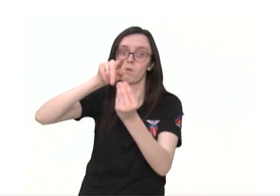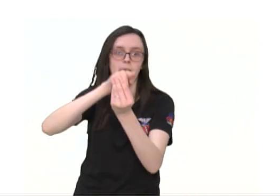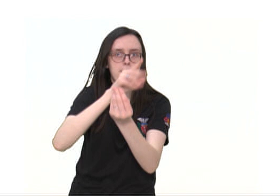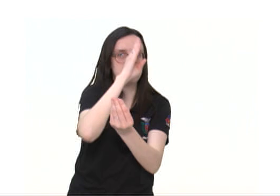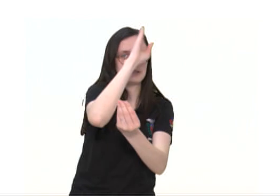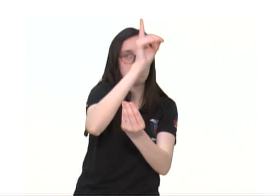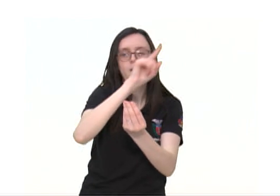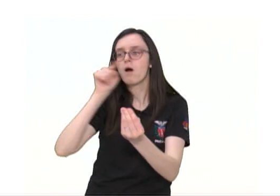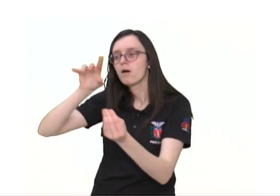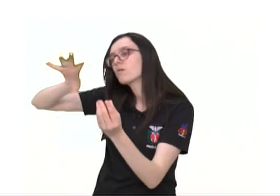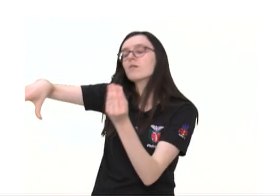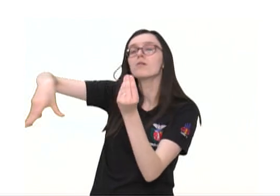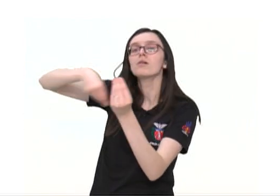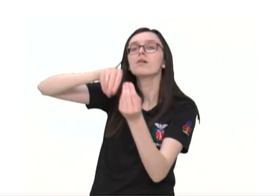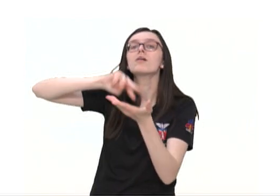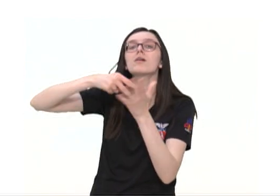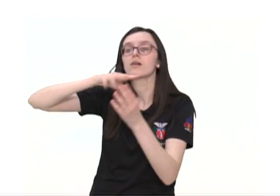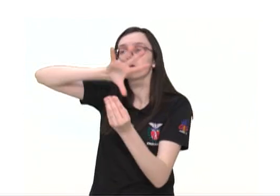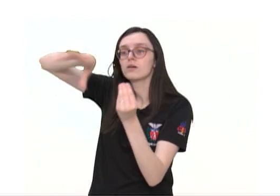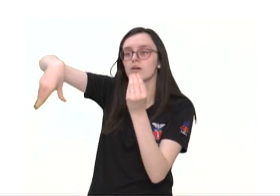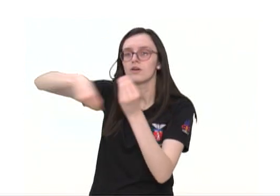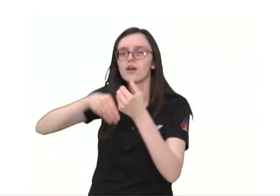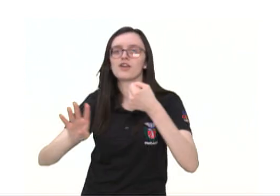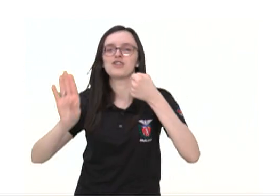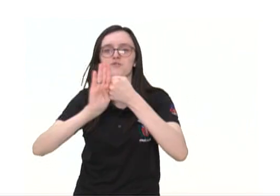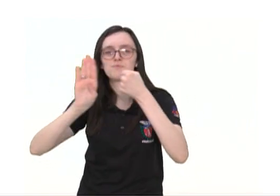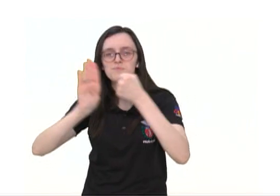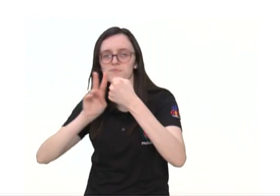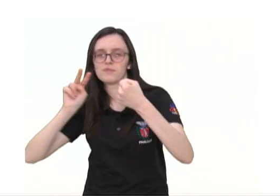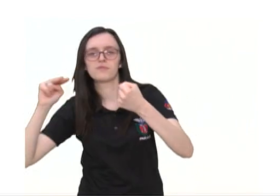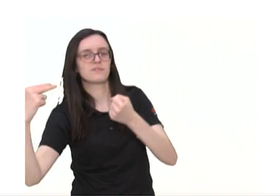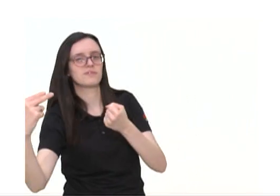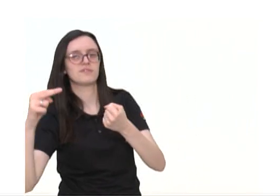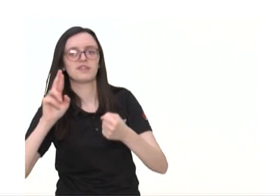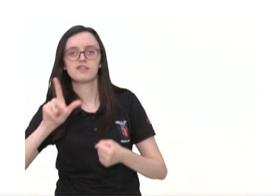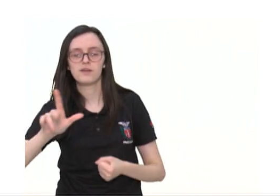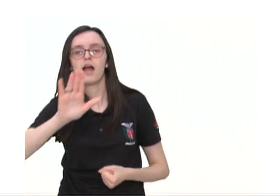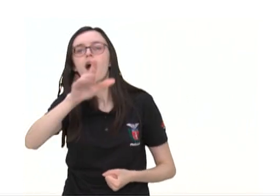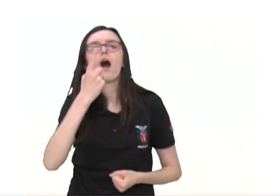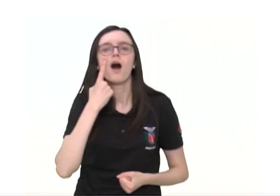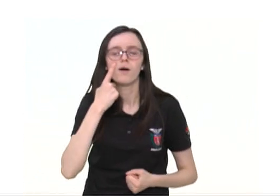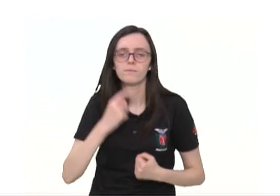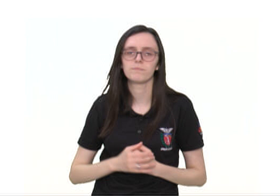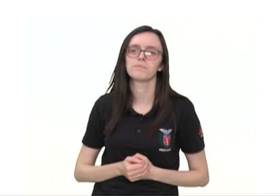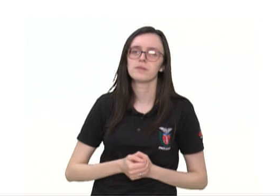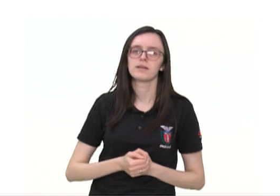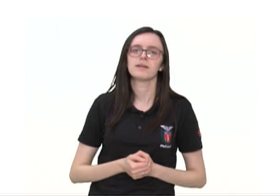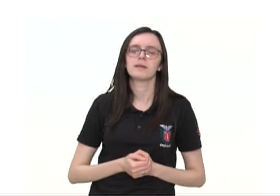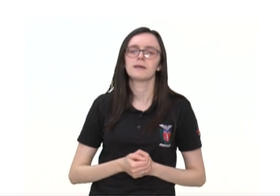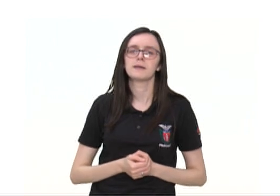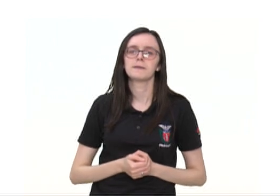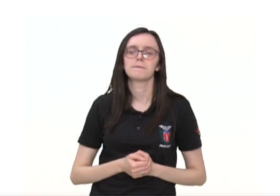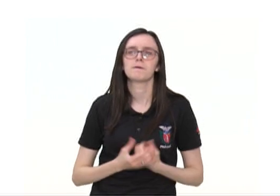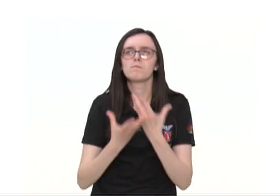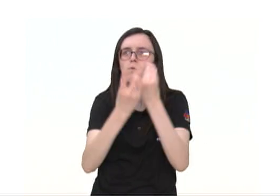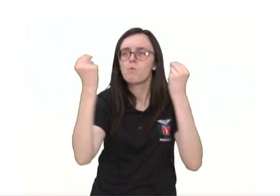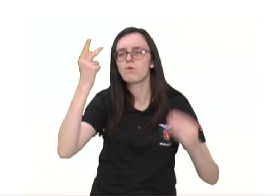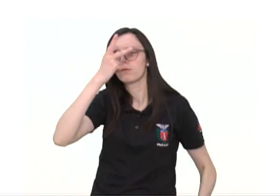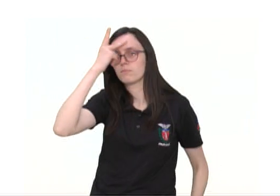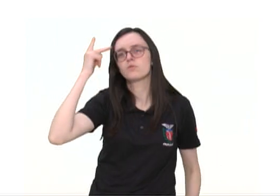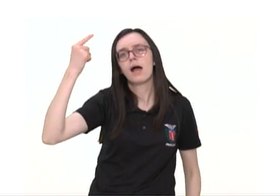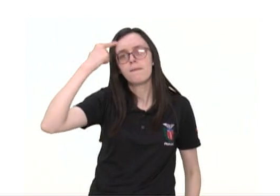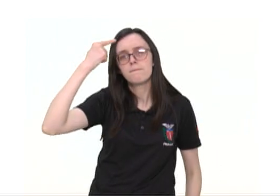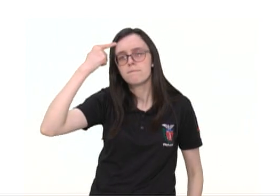tem-se uma oração subordinada substantiva subjetiva. Então, muita gente acha que isso daqui, que as